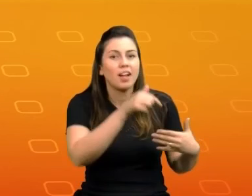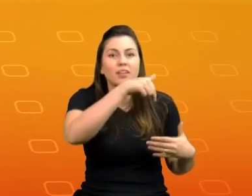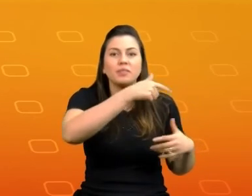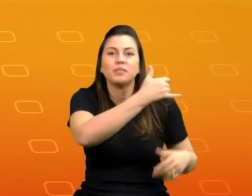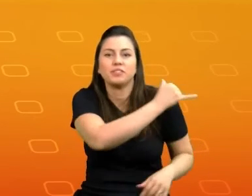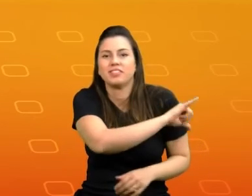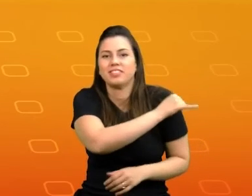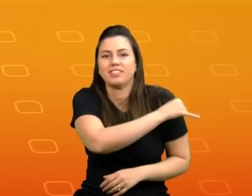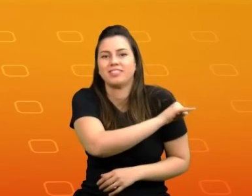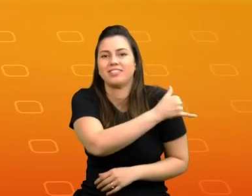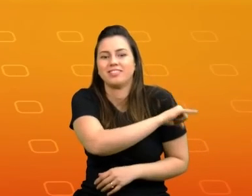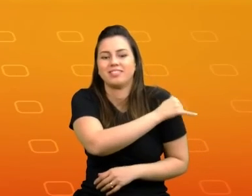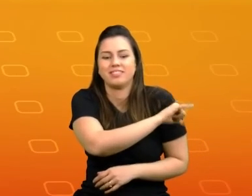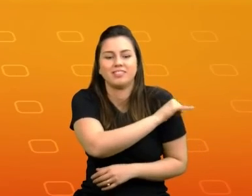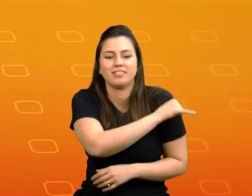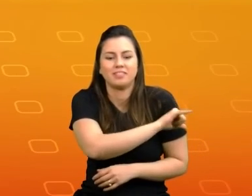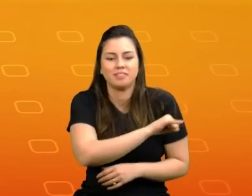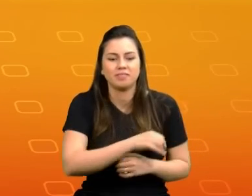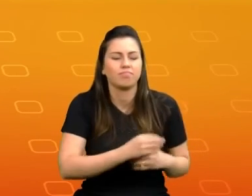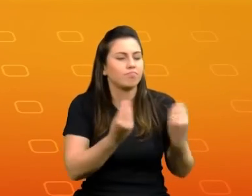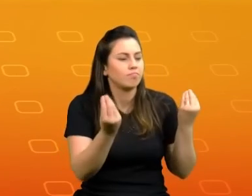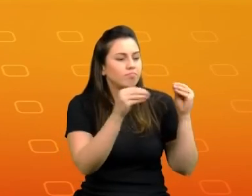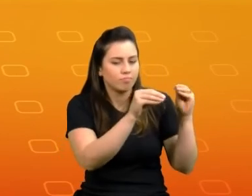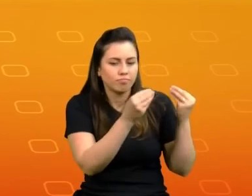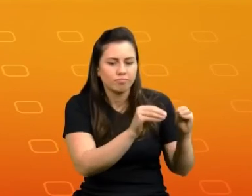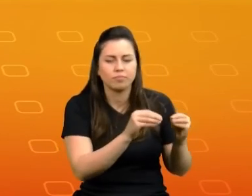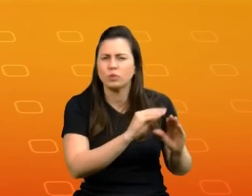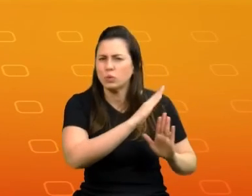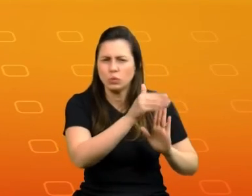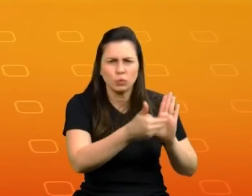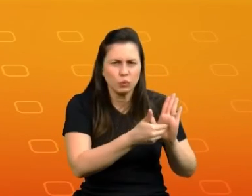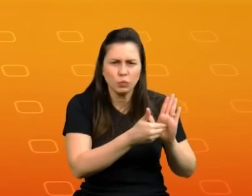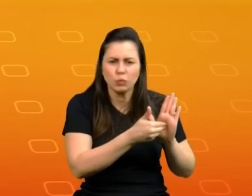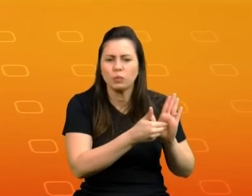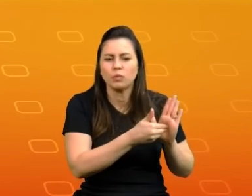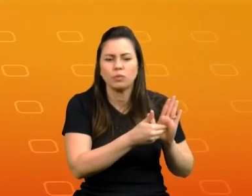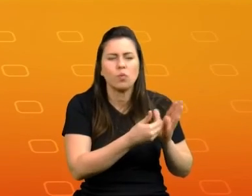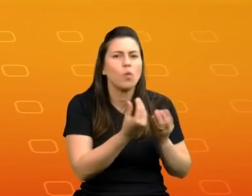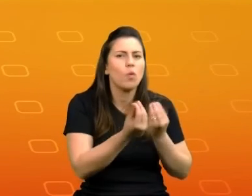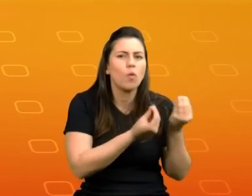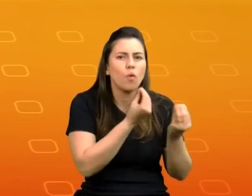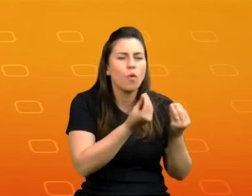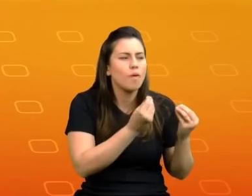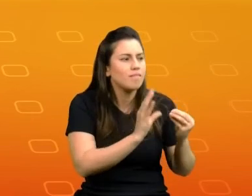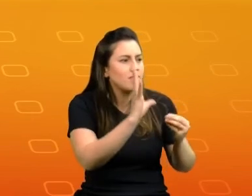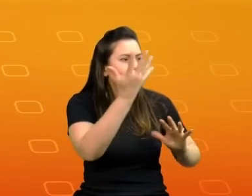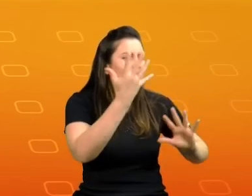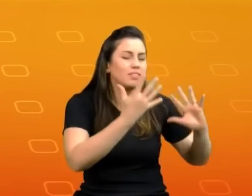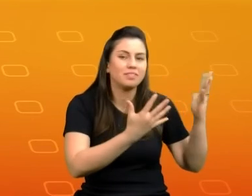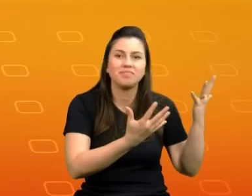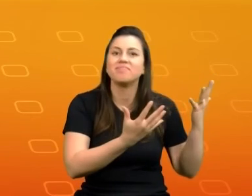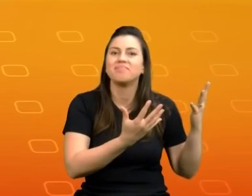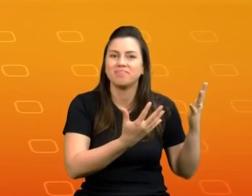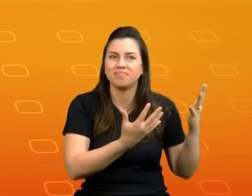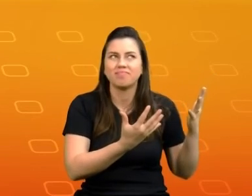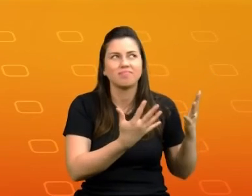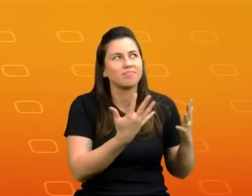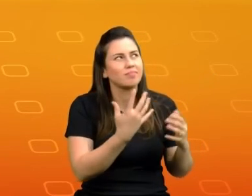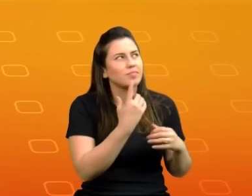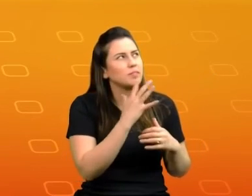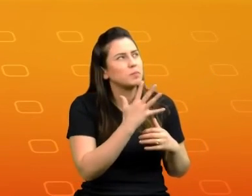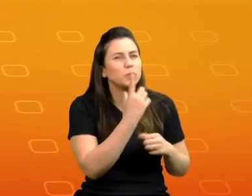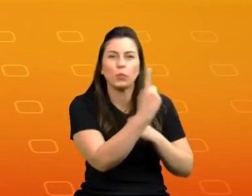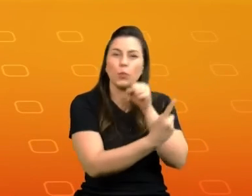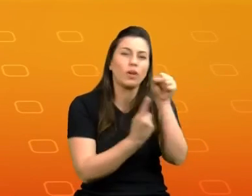no Rio de Janeiro e da implementação daquilo de como como que aquilo ia lá então se foram por quase um ano